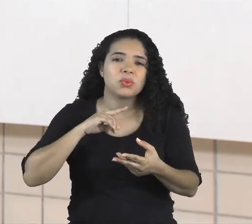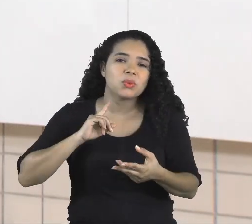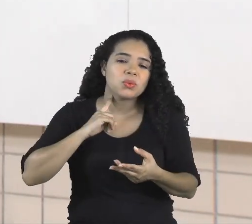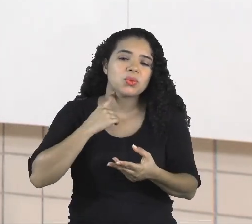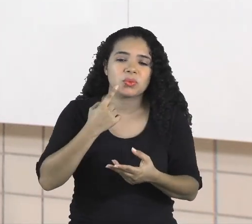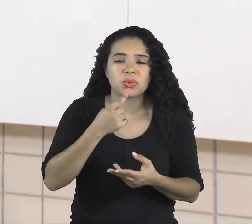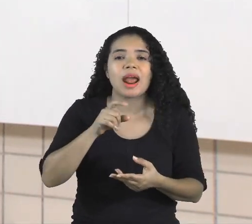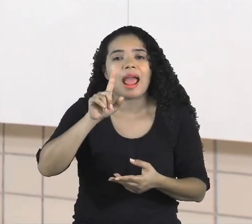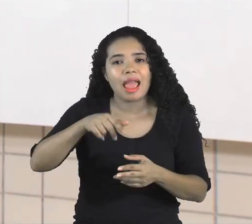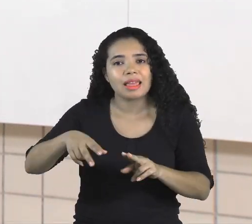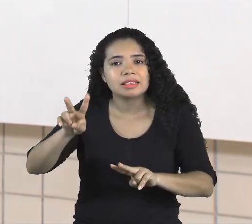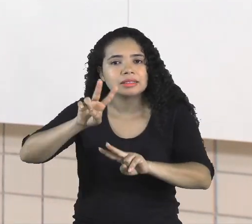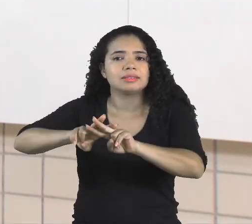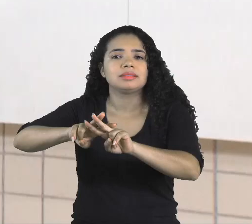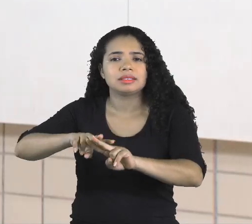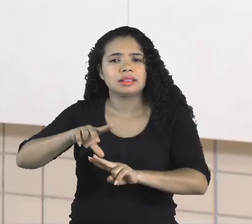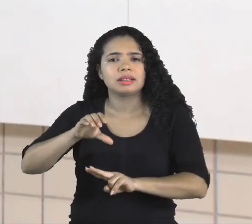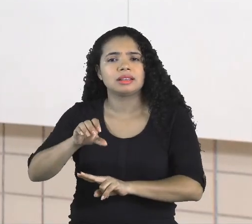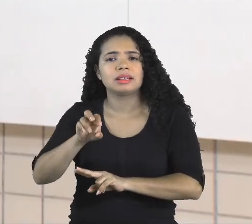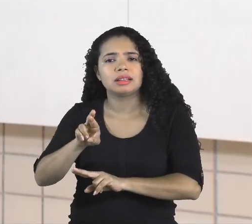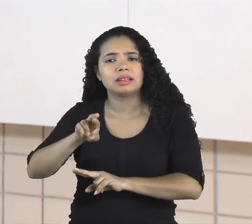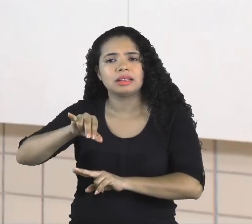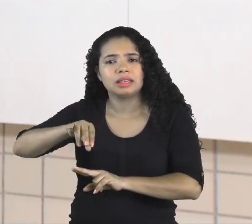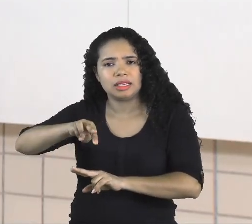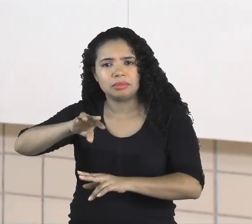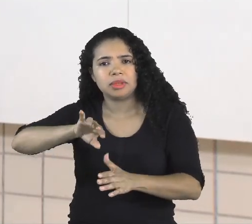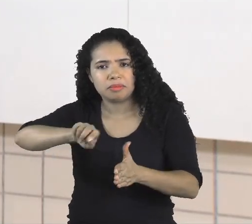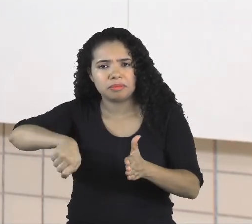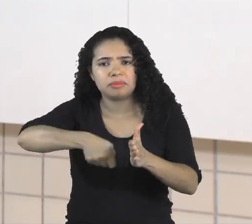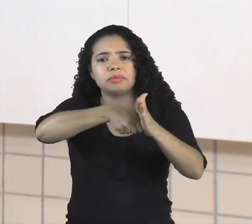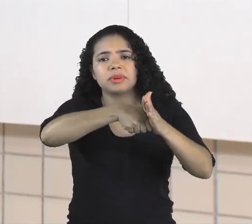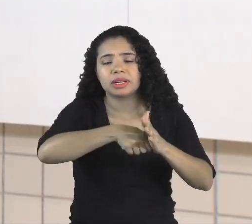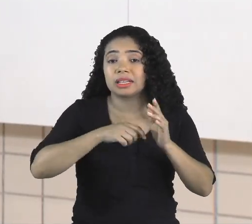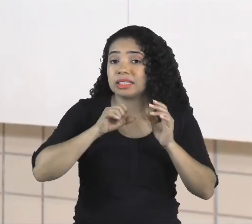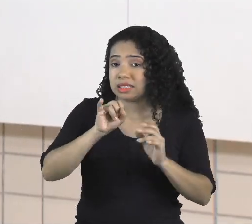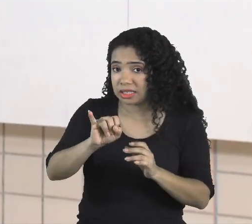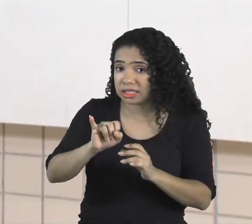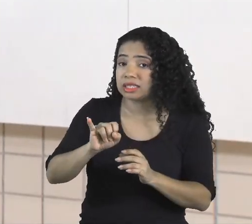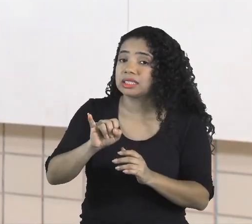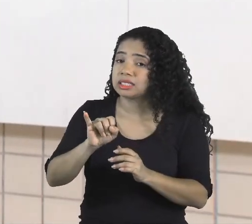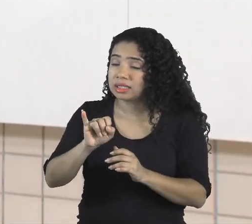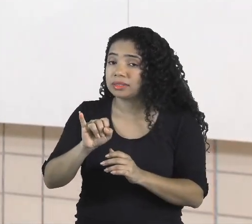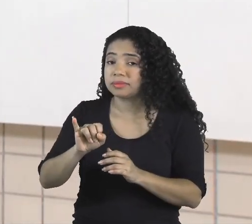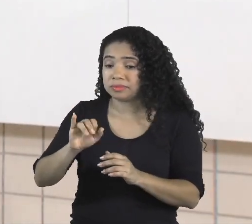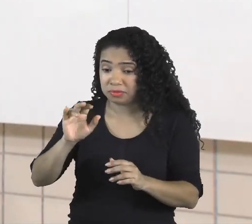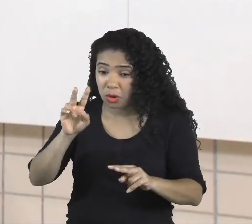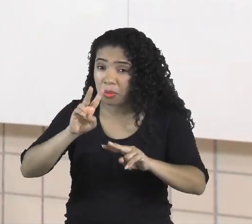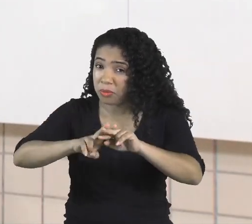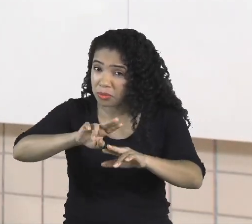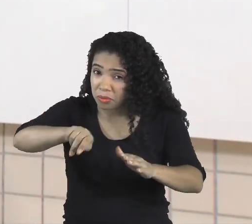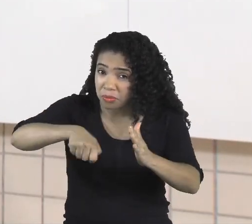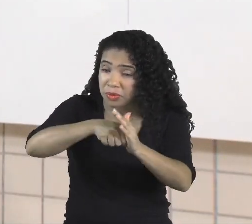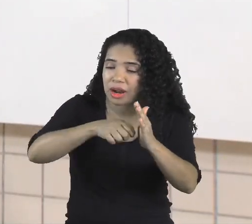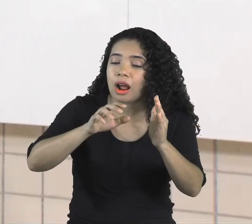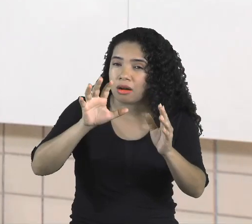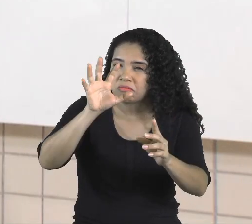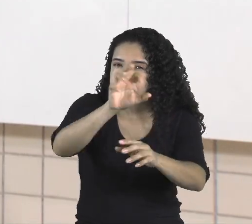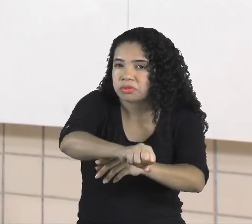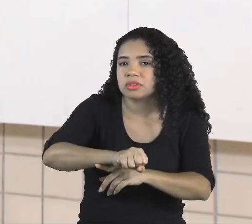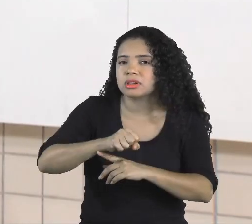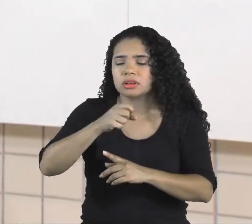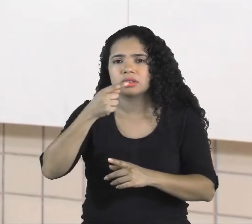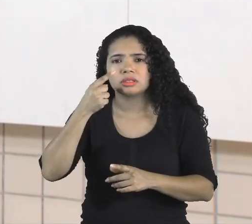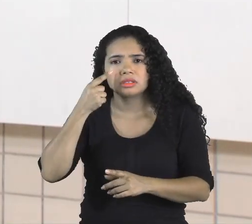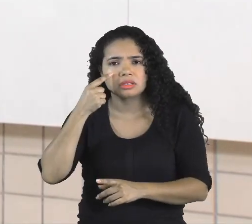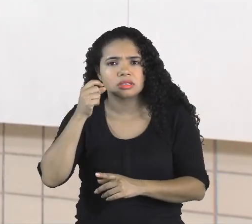é crime, tá? E o infrator pode ser preso se ele for pego. Então, dessa maneira, cada